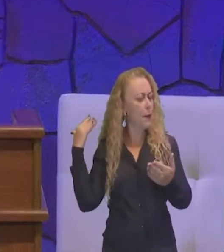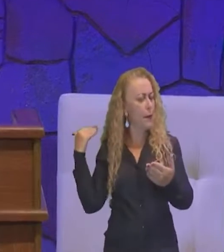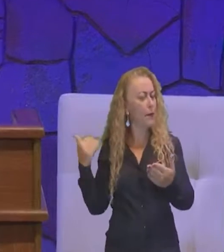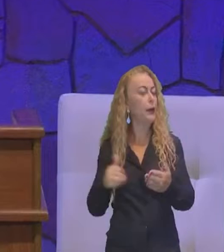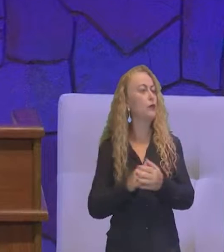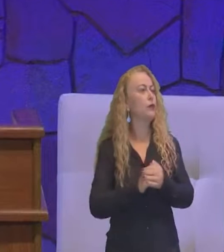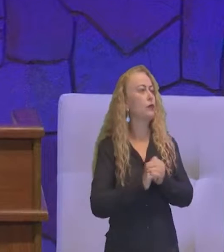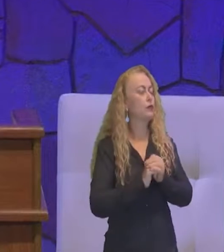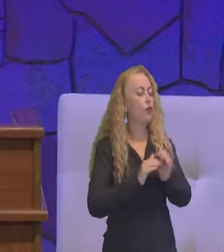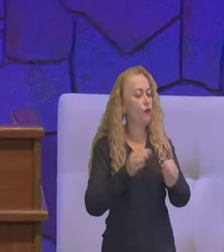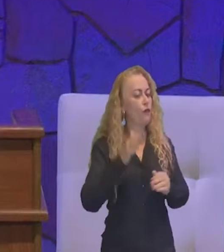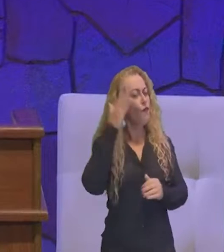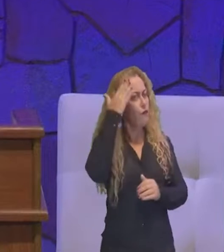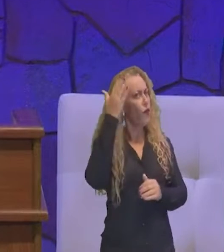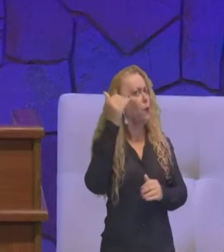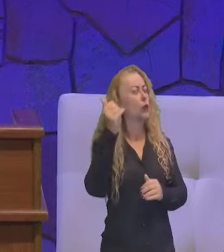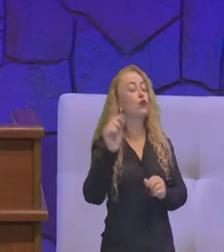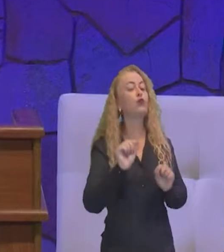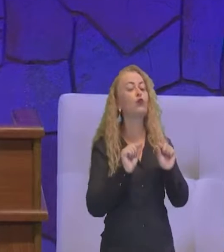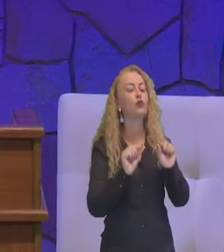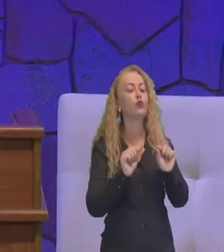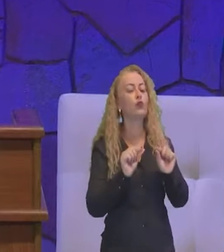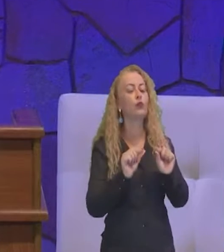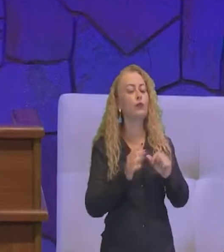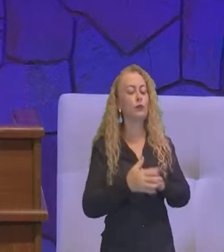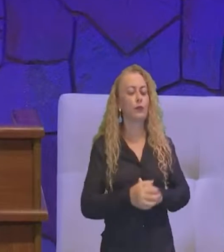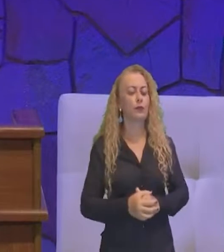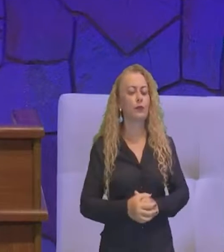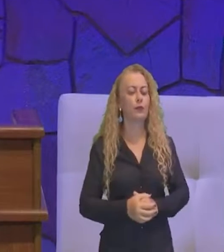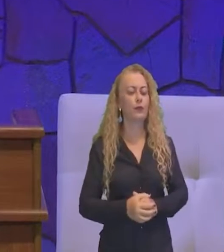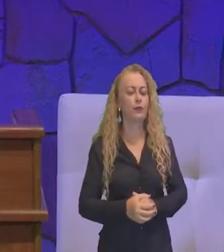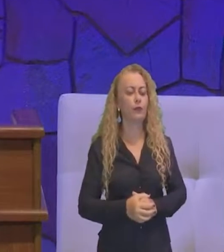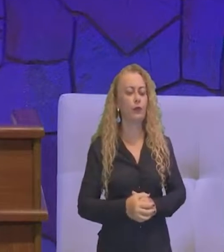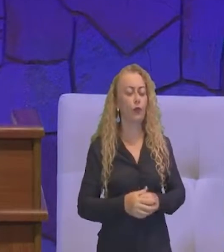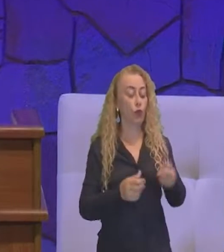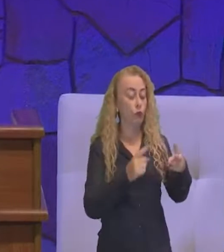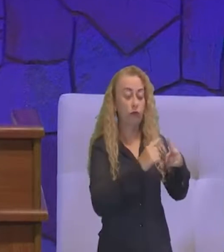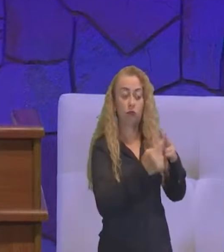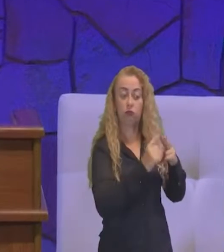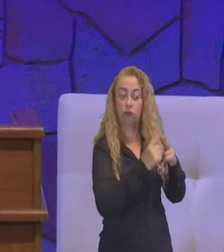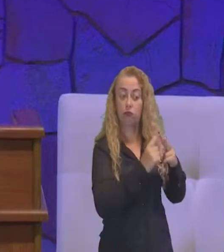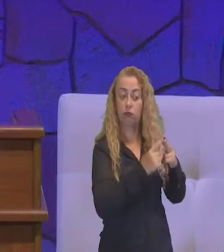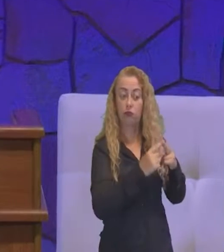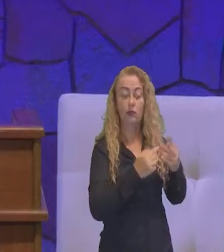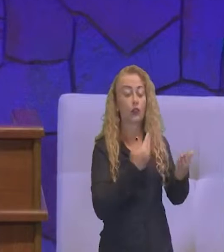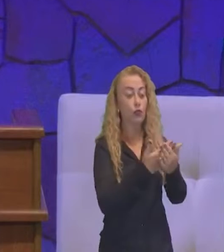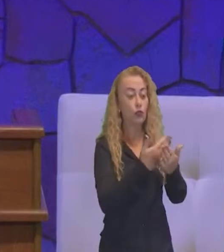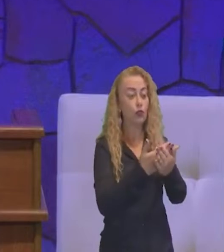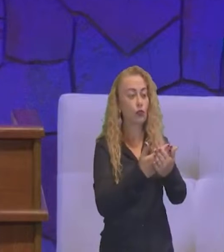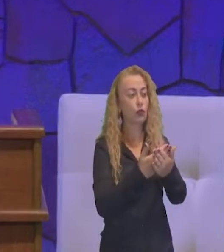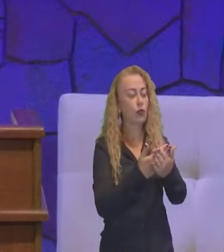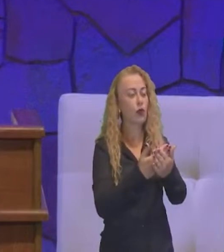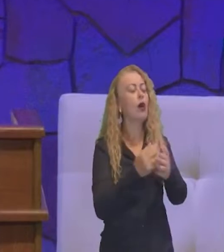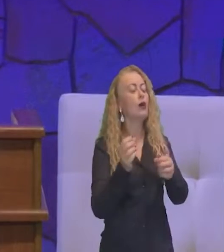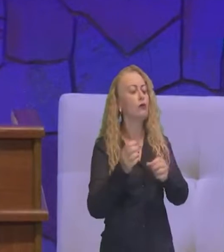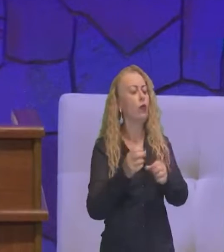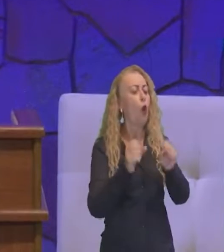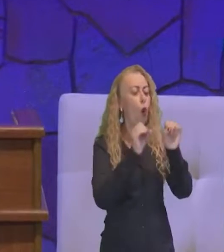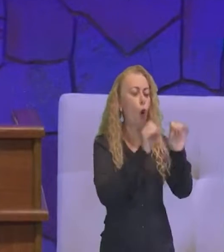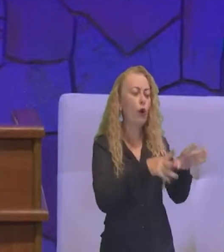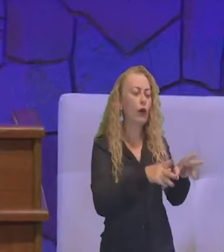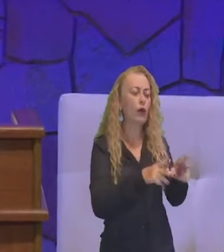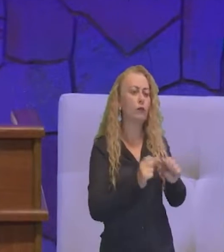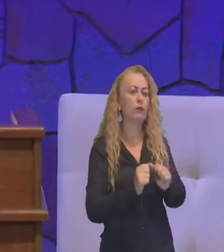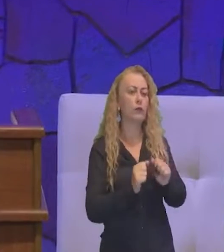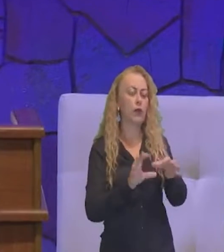famosos rabinos, Shammai e Hillel. E uma dessas escolas permitia o divórcio por qualquer razão. Só